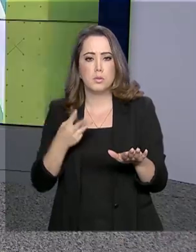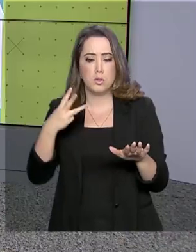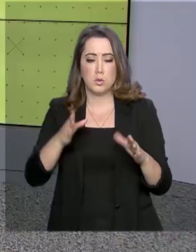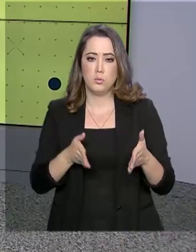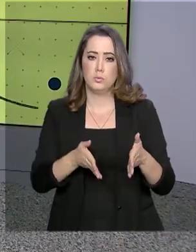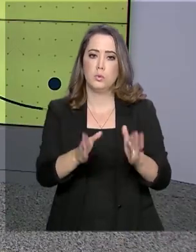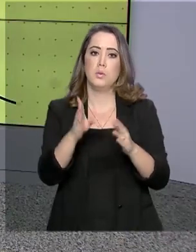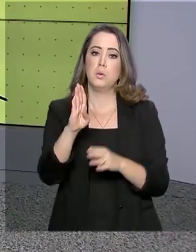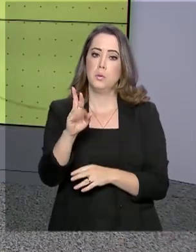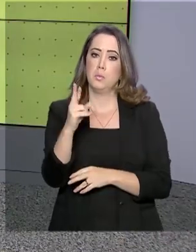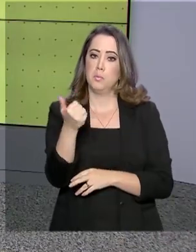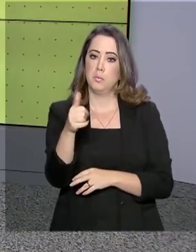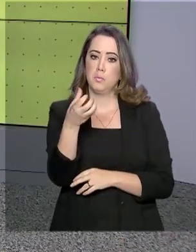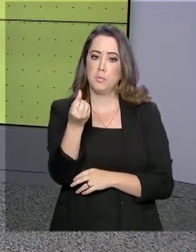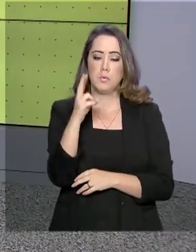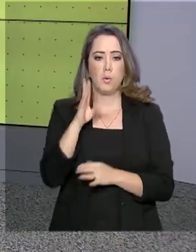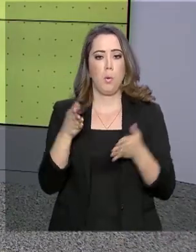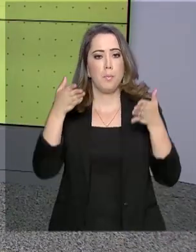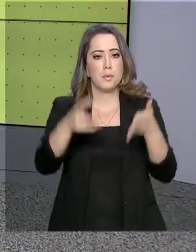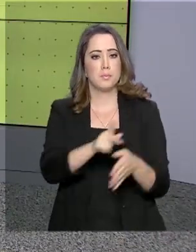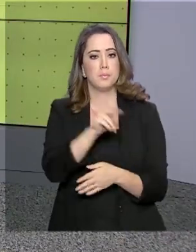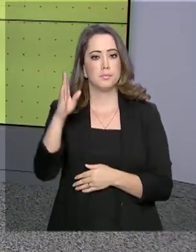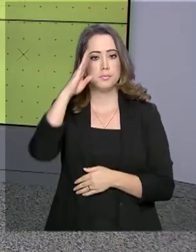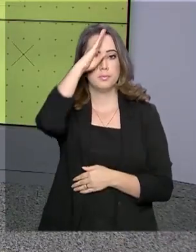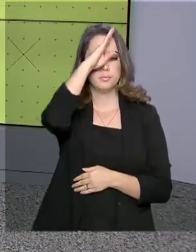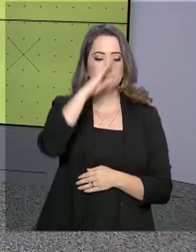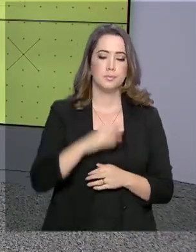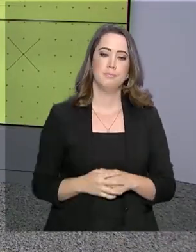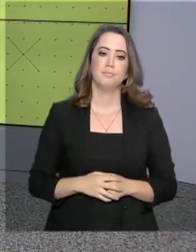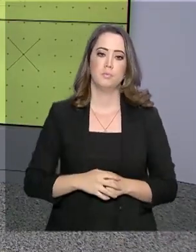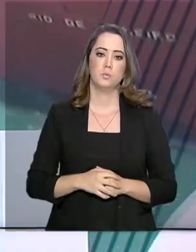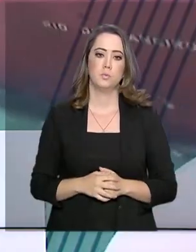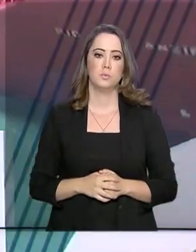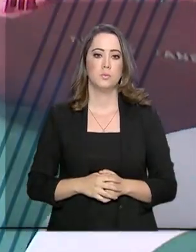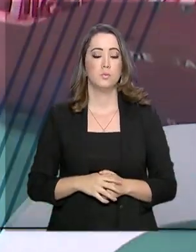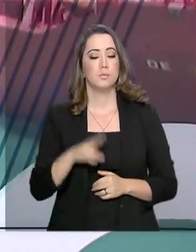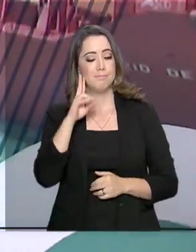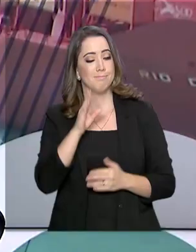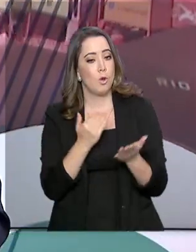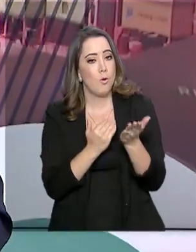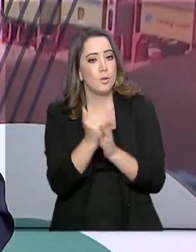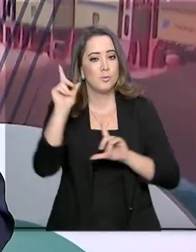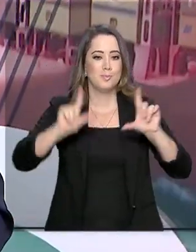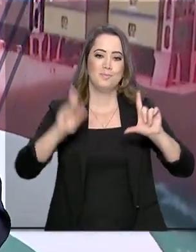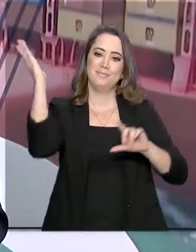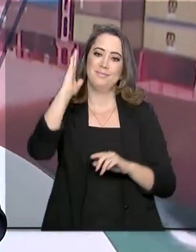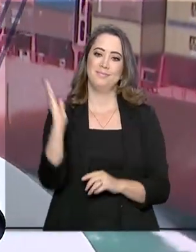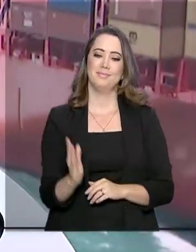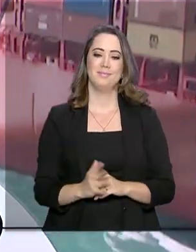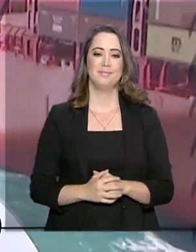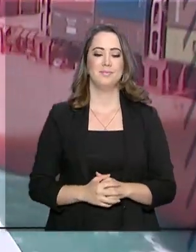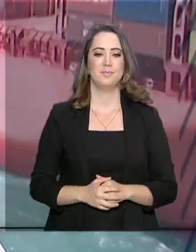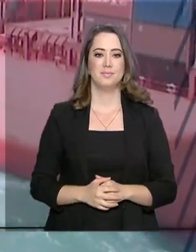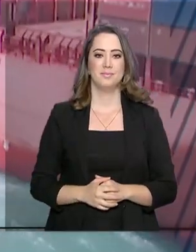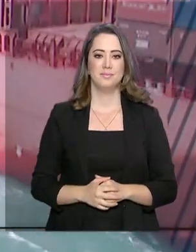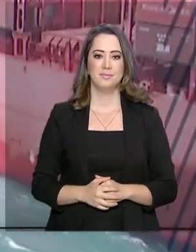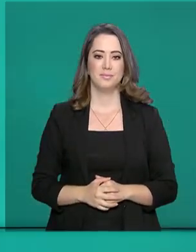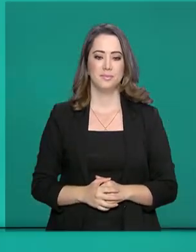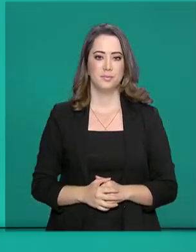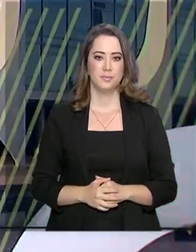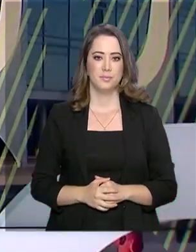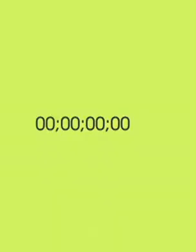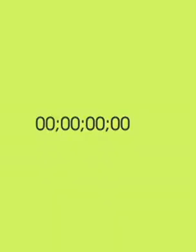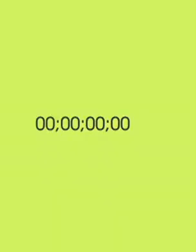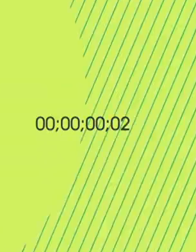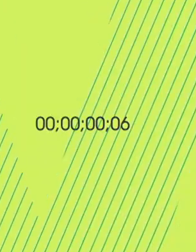da BR-116, com a participação do presidente Jair Bolsonaro. Continue agora com a programação da TV Brasil.